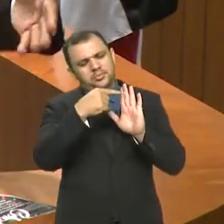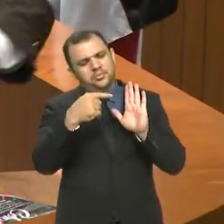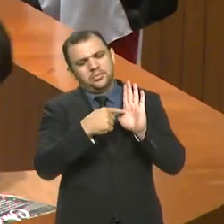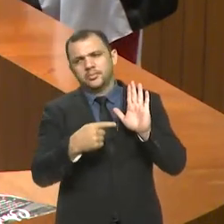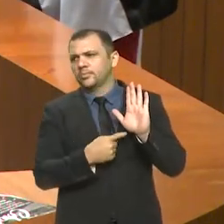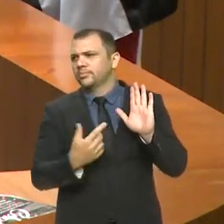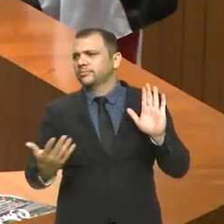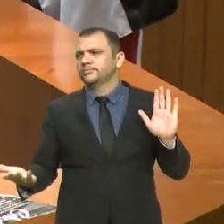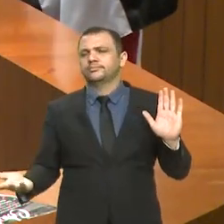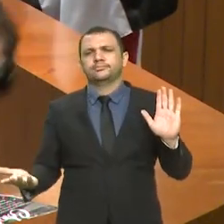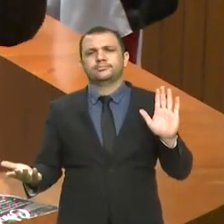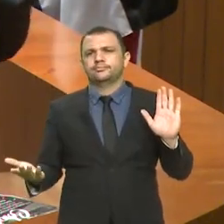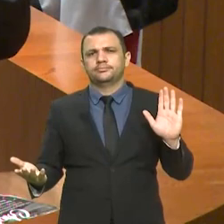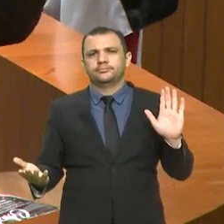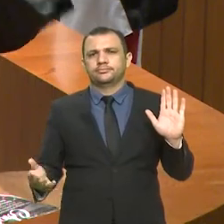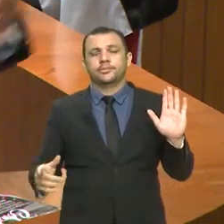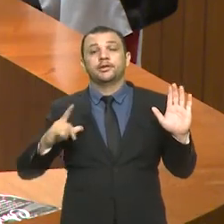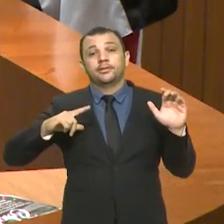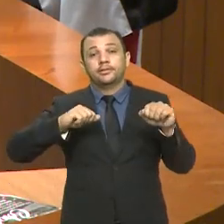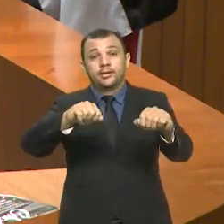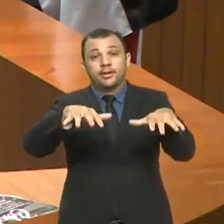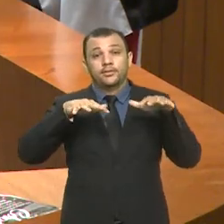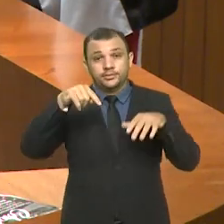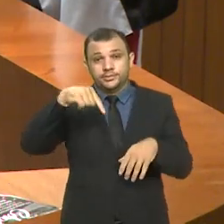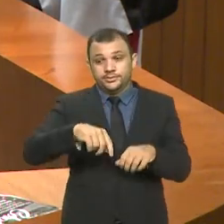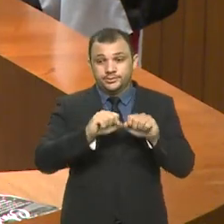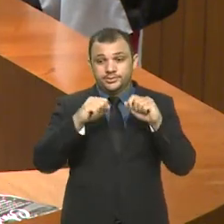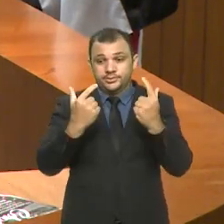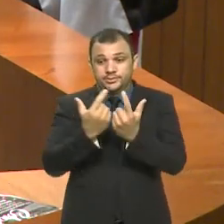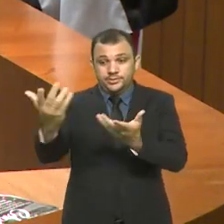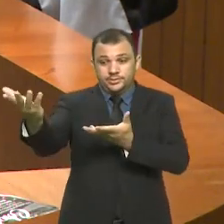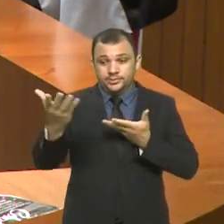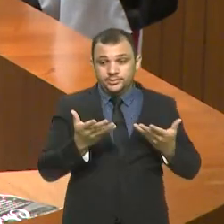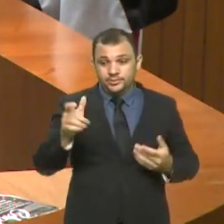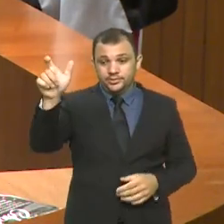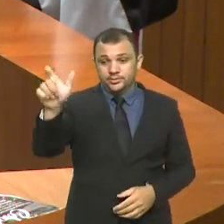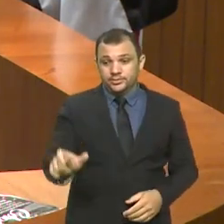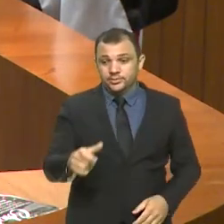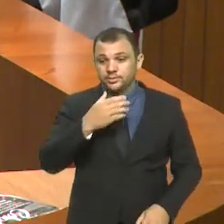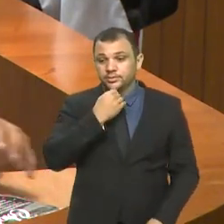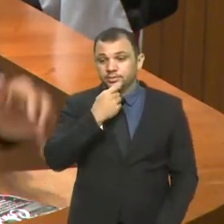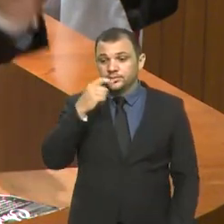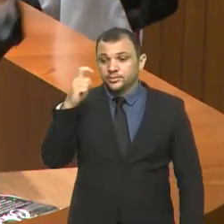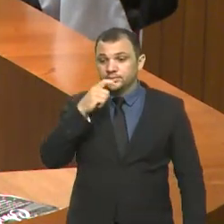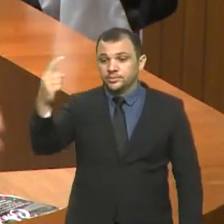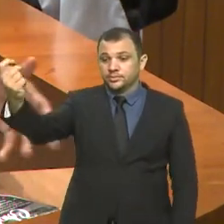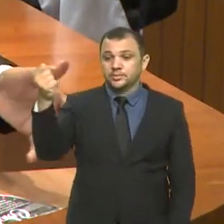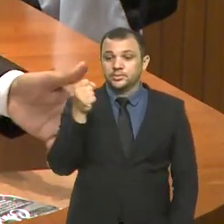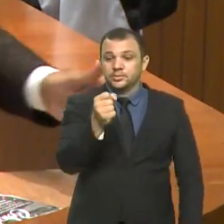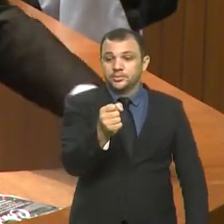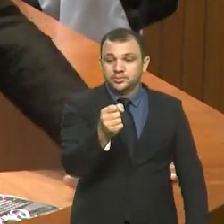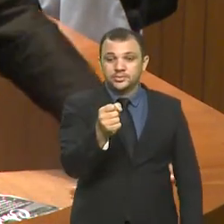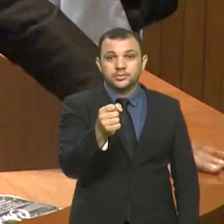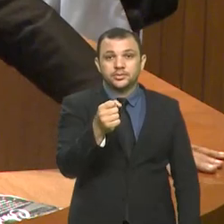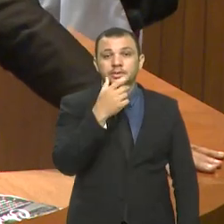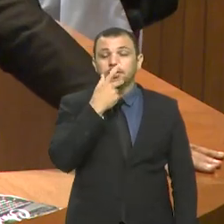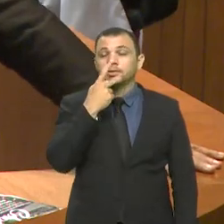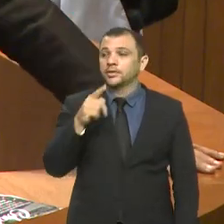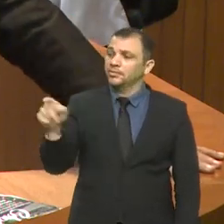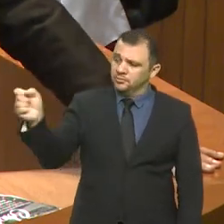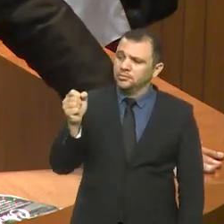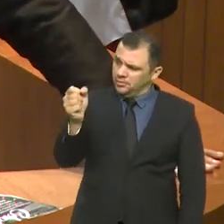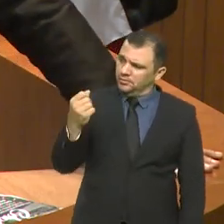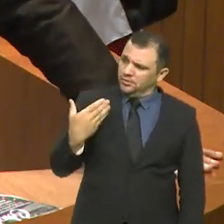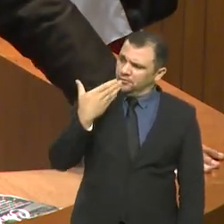Tem audiência na Assembleia, o mentiroso, conta aí uma mentira para nós. Aí o mentiroso vem e diz,